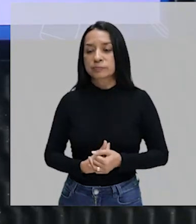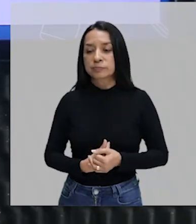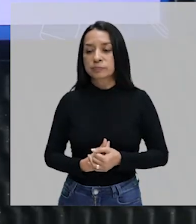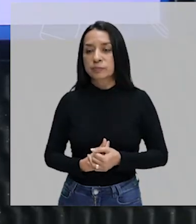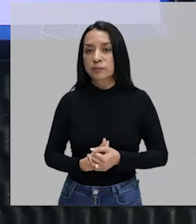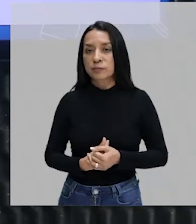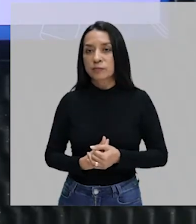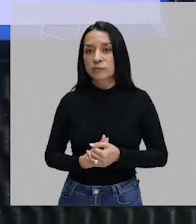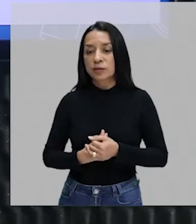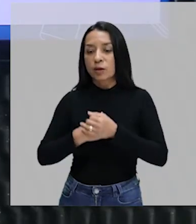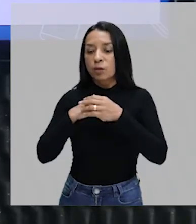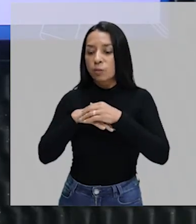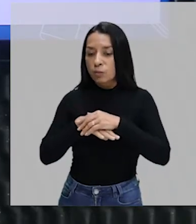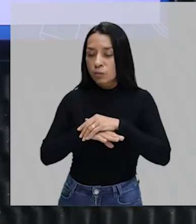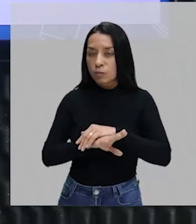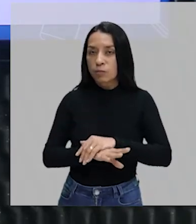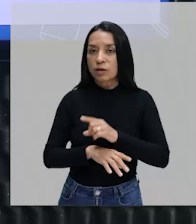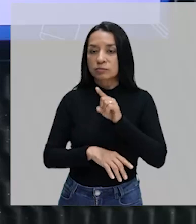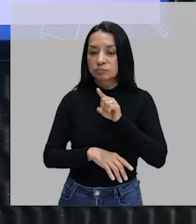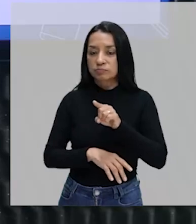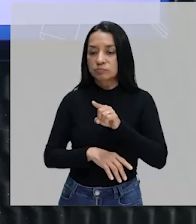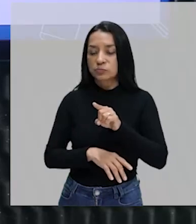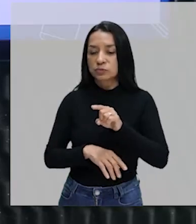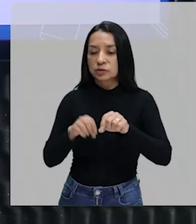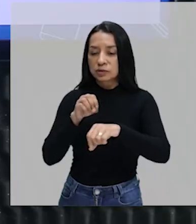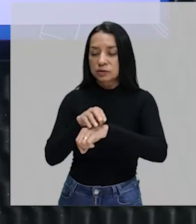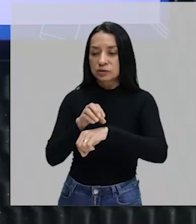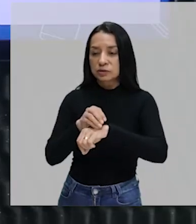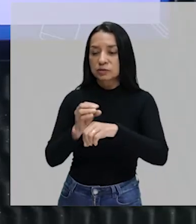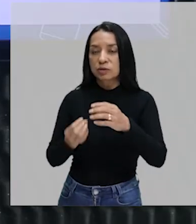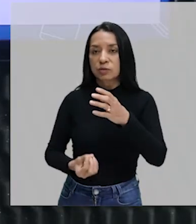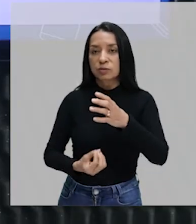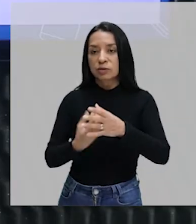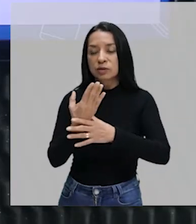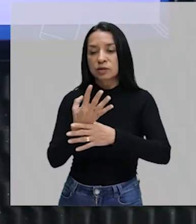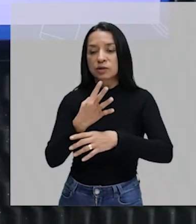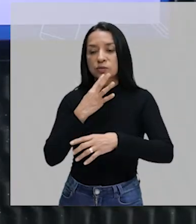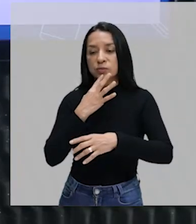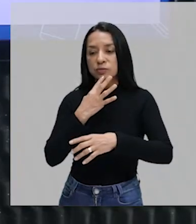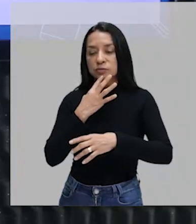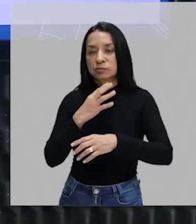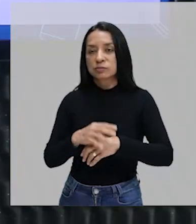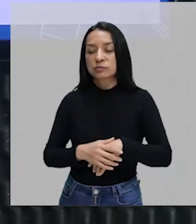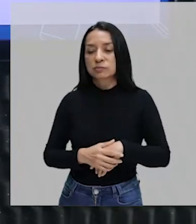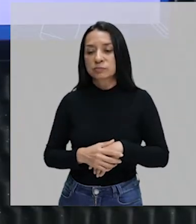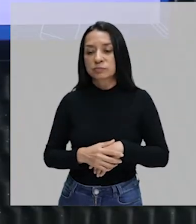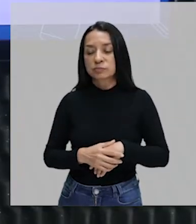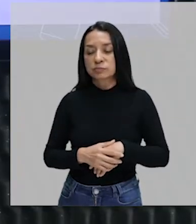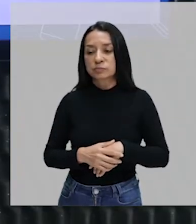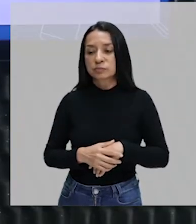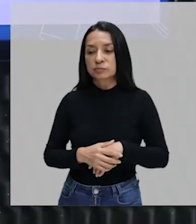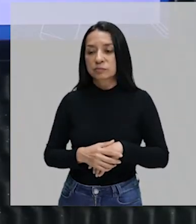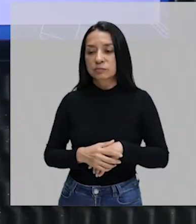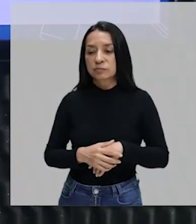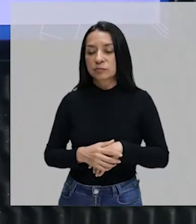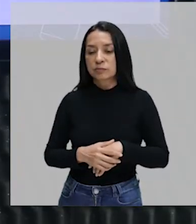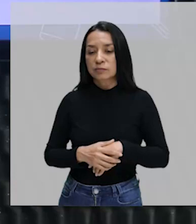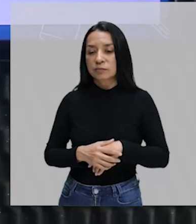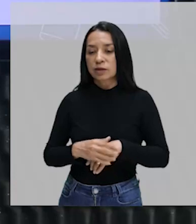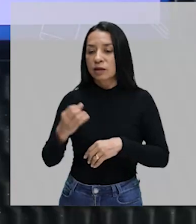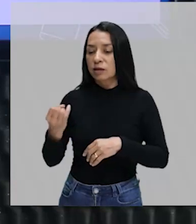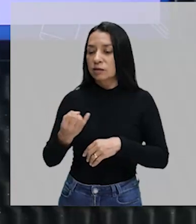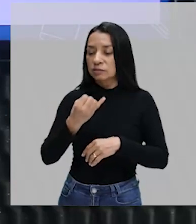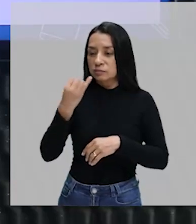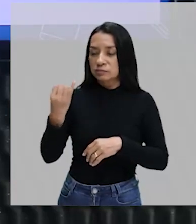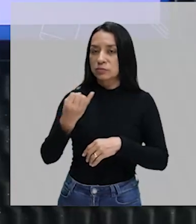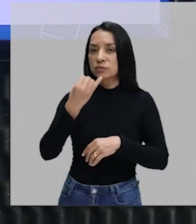guarde com você essa dica, a fonte do conhecimento, a origem do conhecimento, tá? É uma nuance muito importante